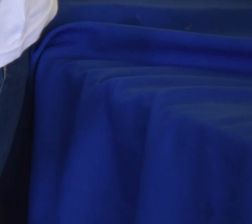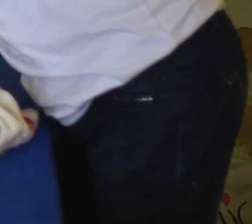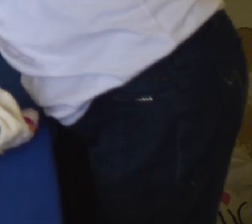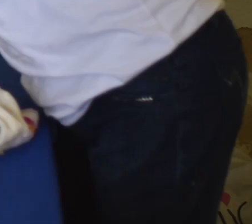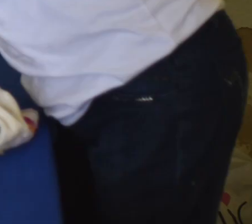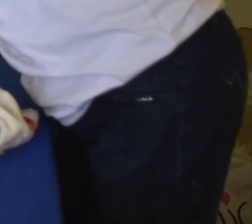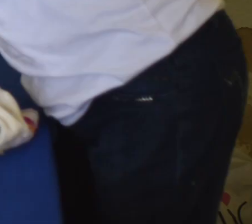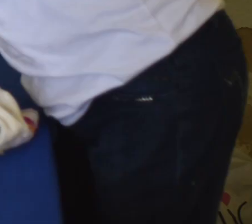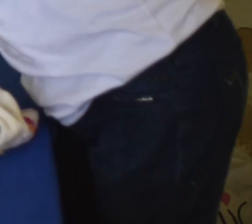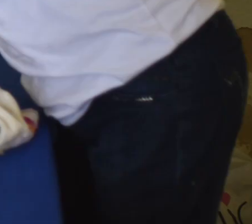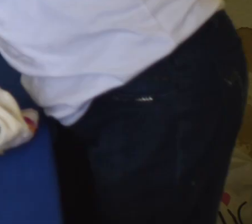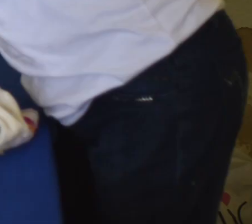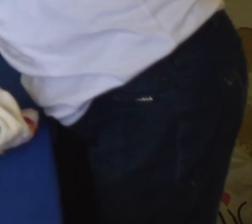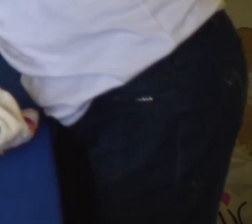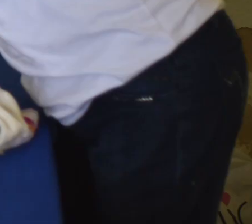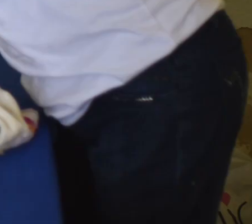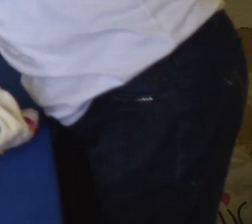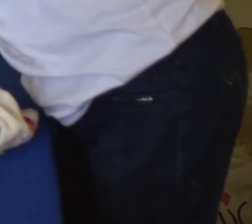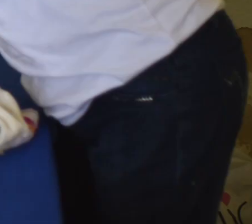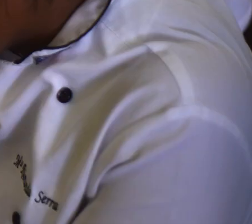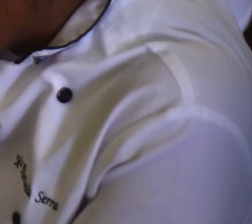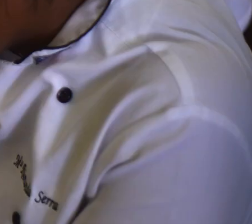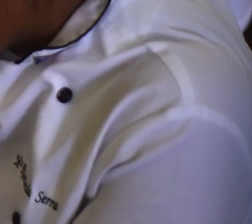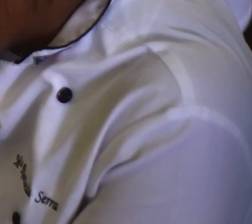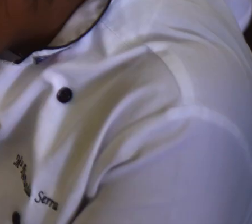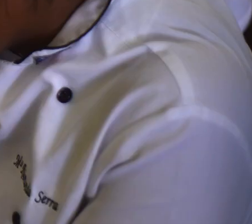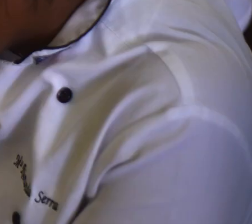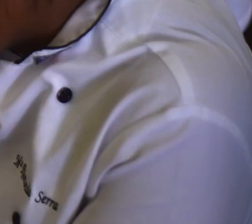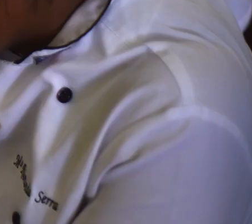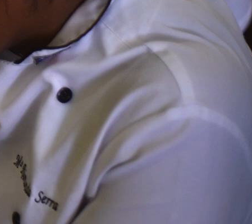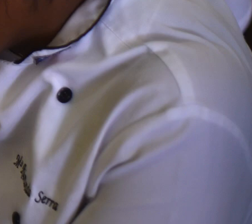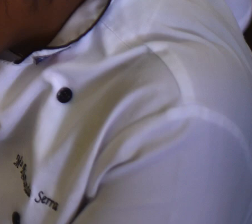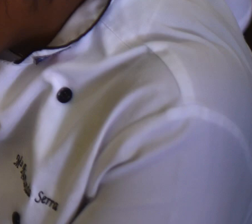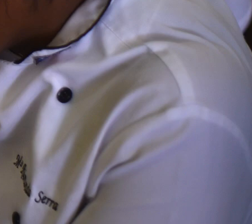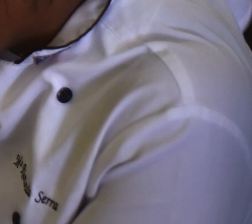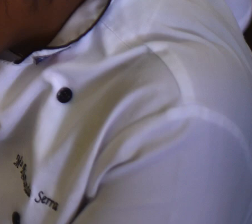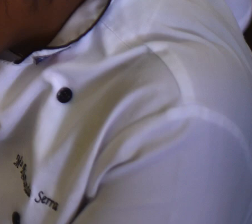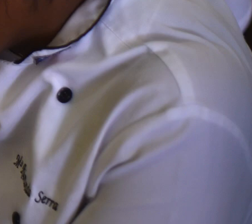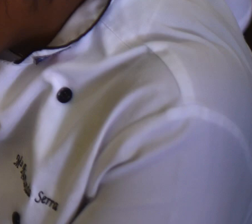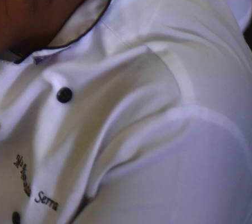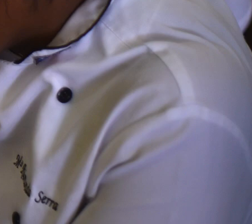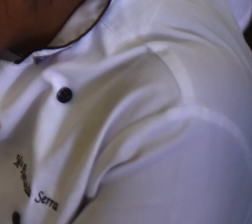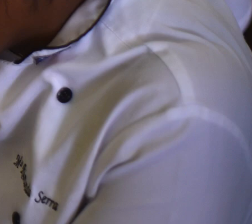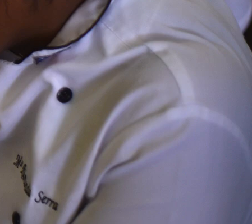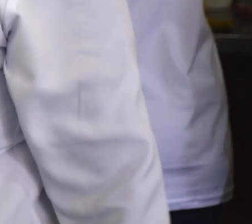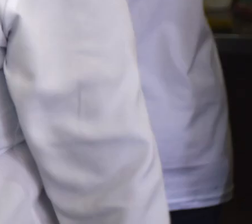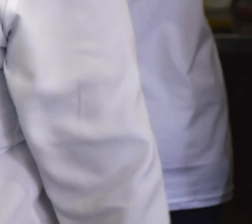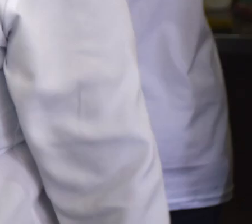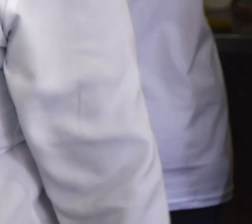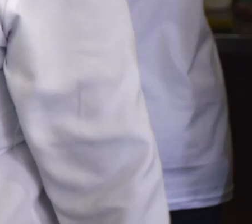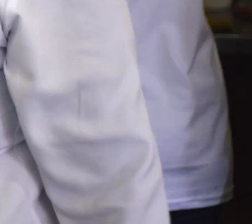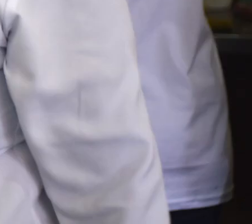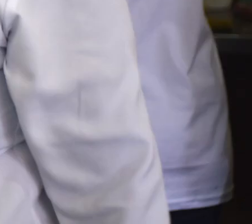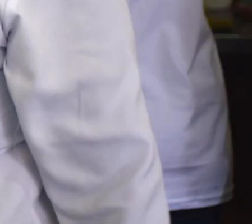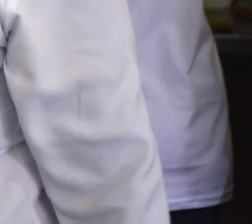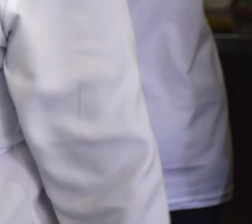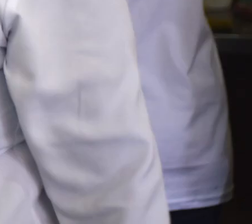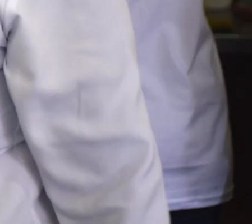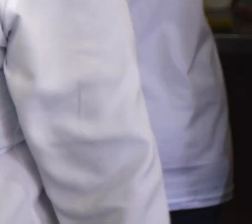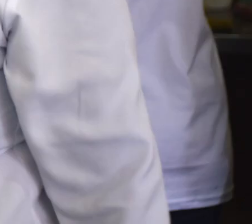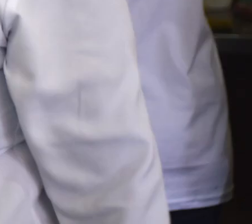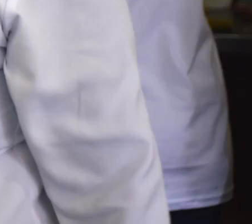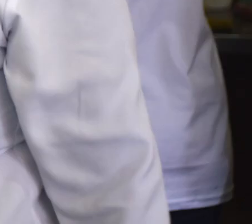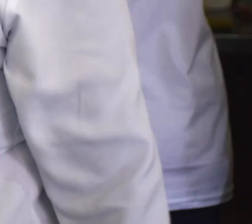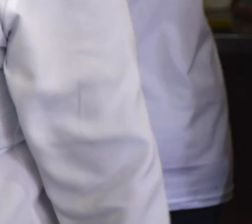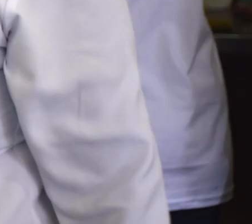em cima dos palafitas. Porque no dia... Exatamente. No dia de Natal, quem é que vai lá, né, visitar essas pessoas? Muito difícil. Então,